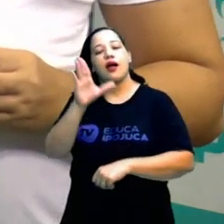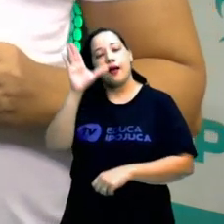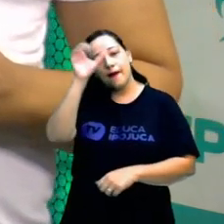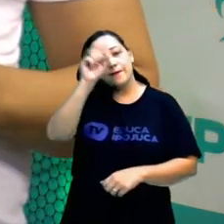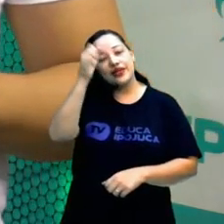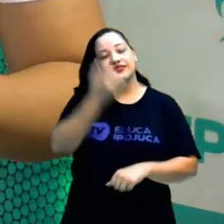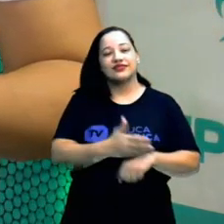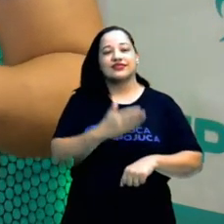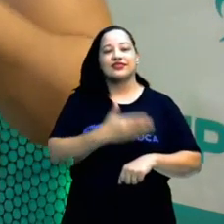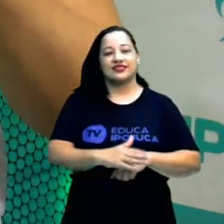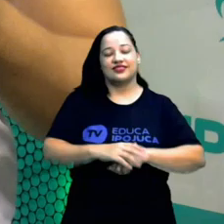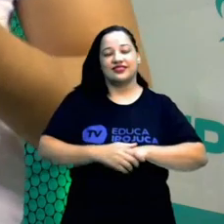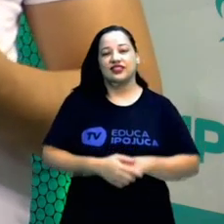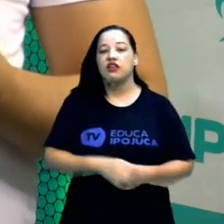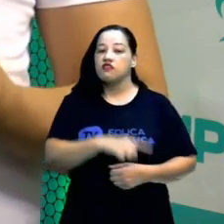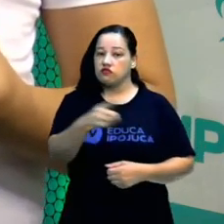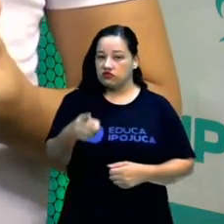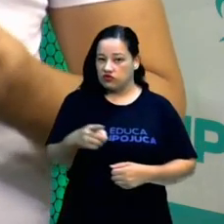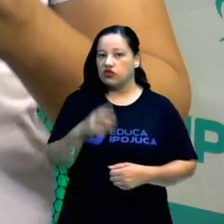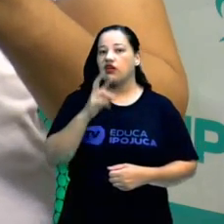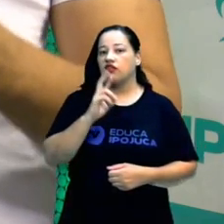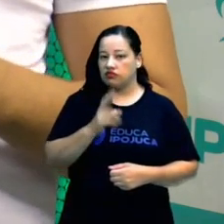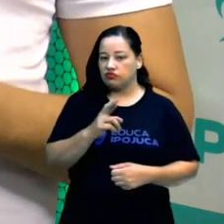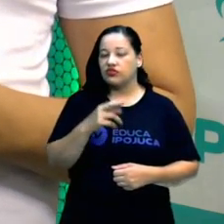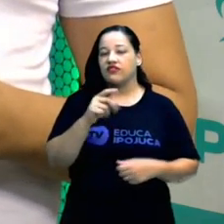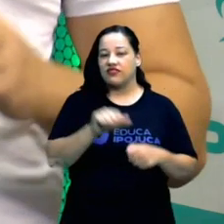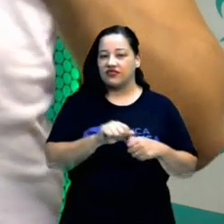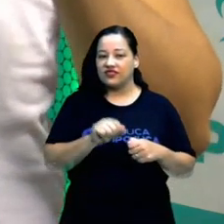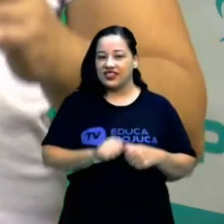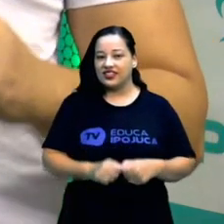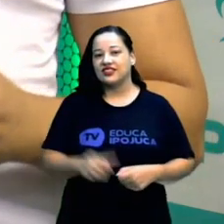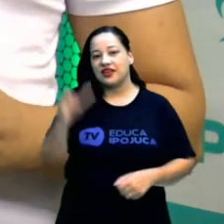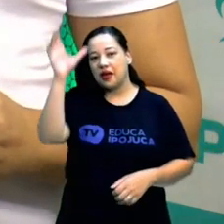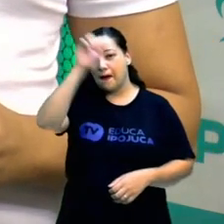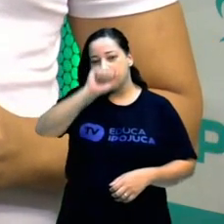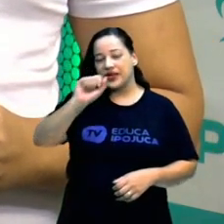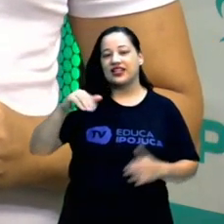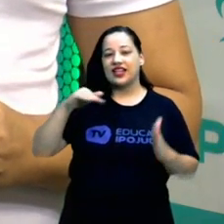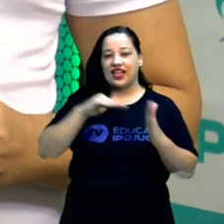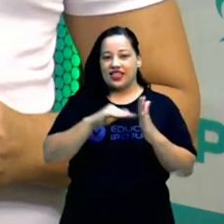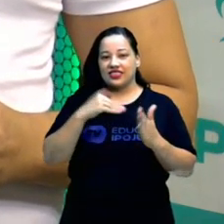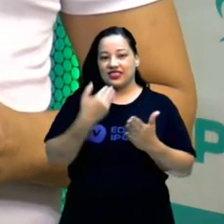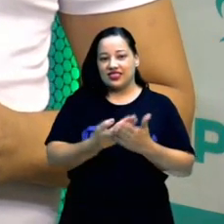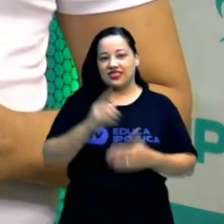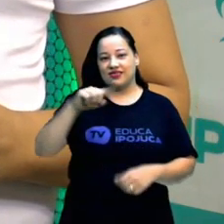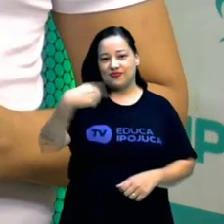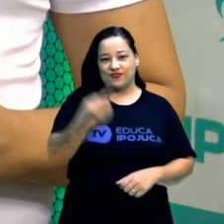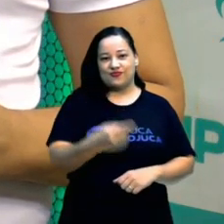praticando. Execute bem, aprenda e até a próxima aula.